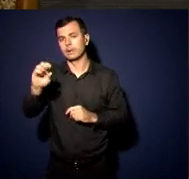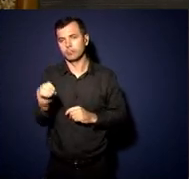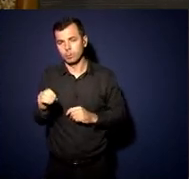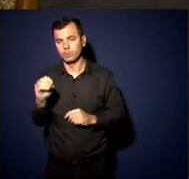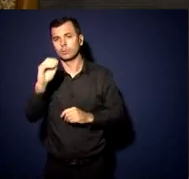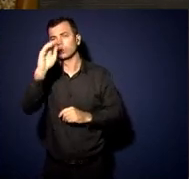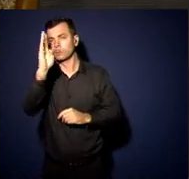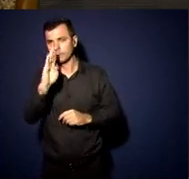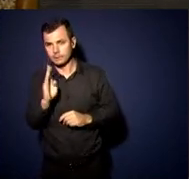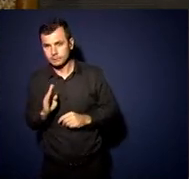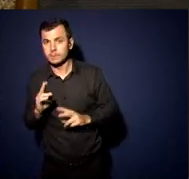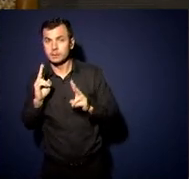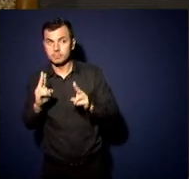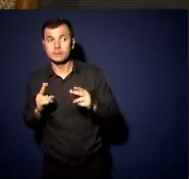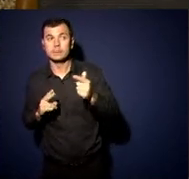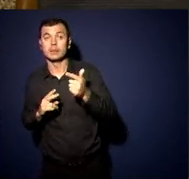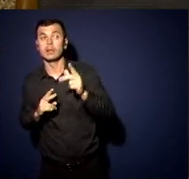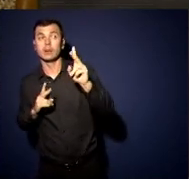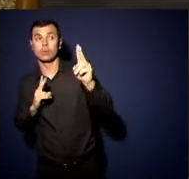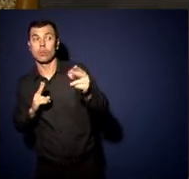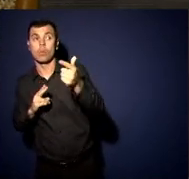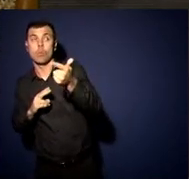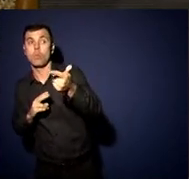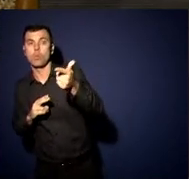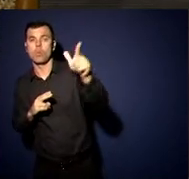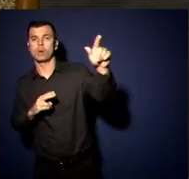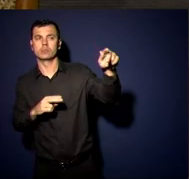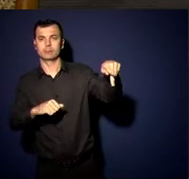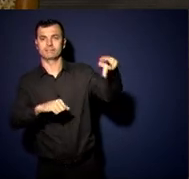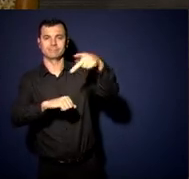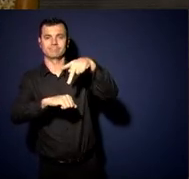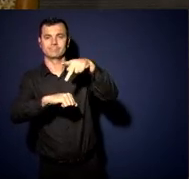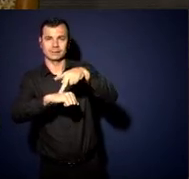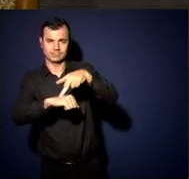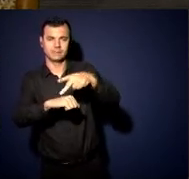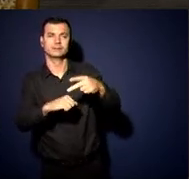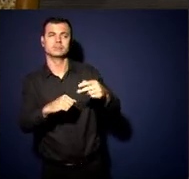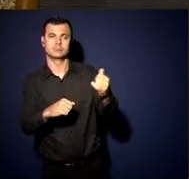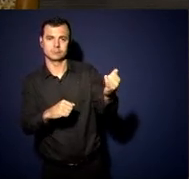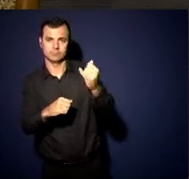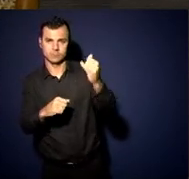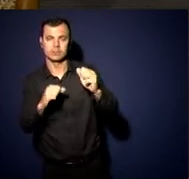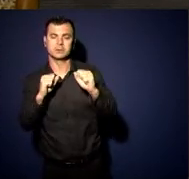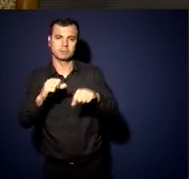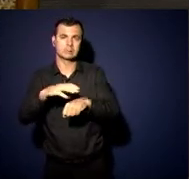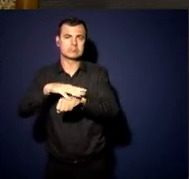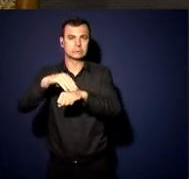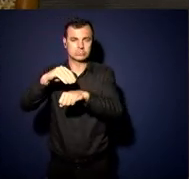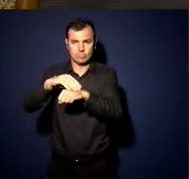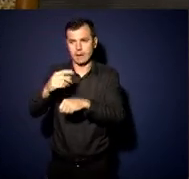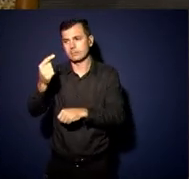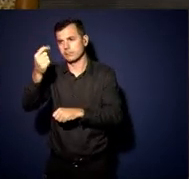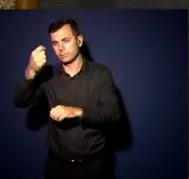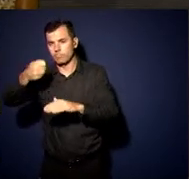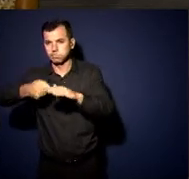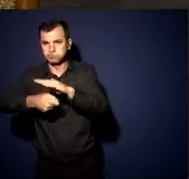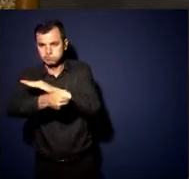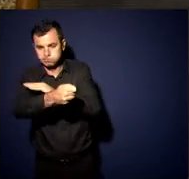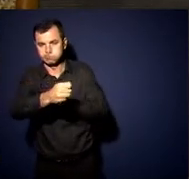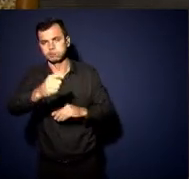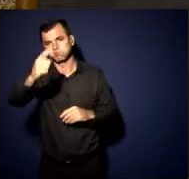ser semelhante comparável com outras unidades de medida de outros de tal maneira que a Suécia possa investir aqui Alemanha